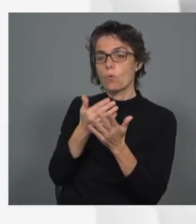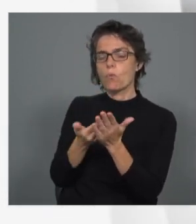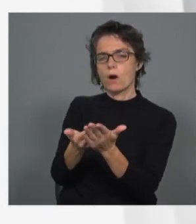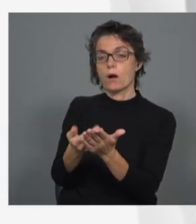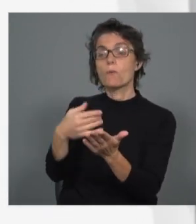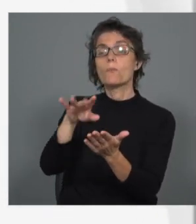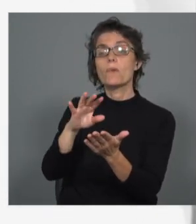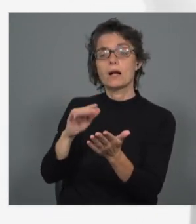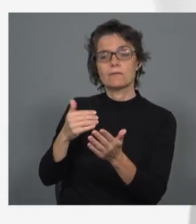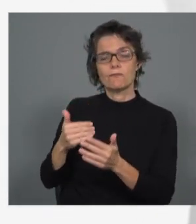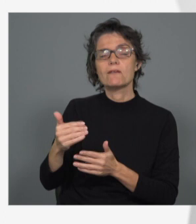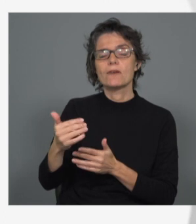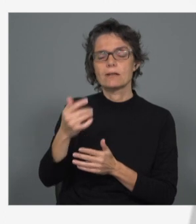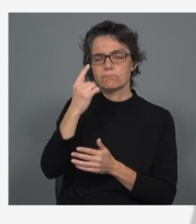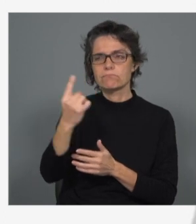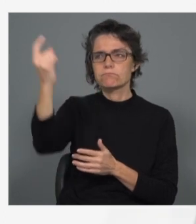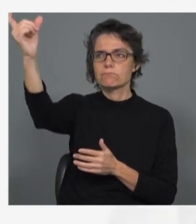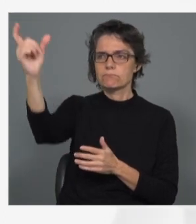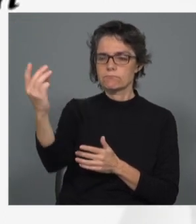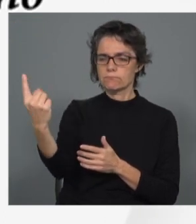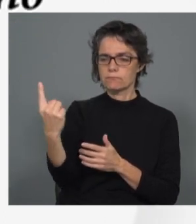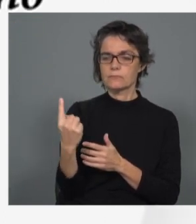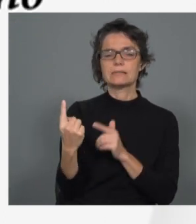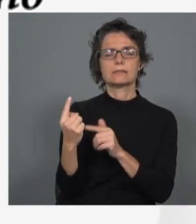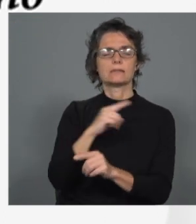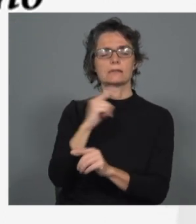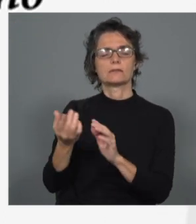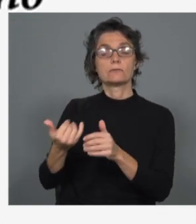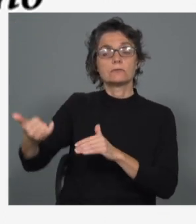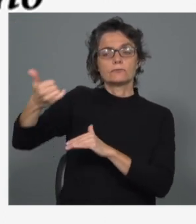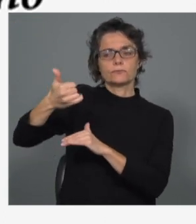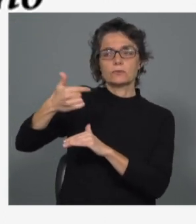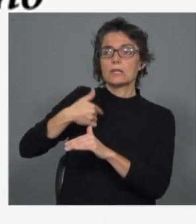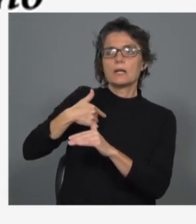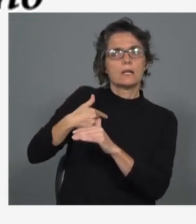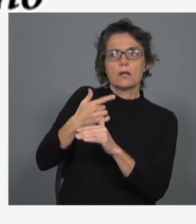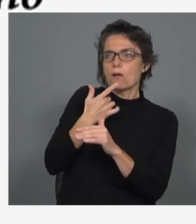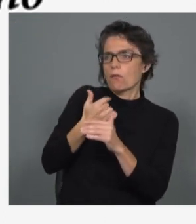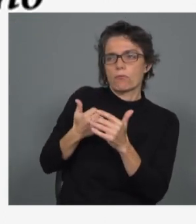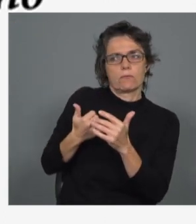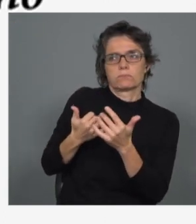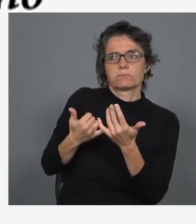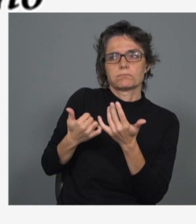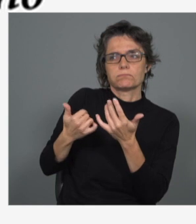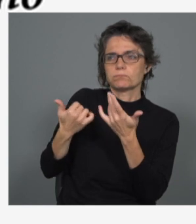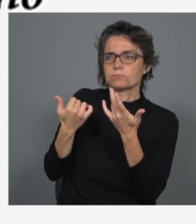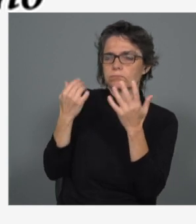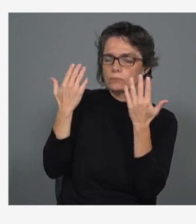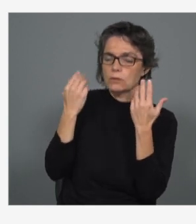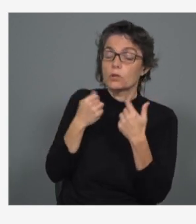mas está a chegar quem é mais forte do que eu, e eu não sou digno de desatar as correias das suas